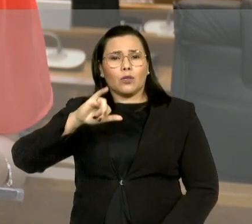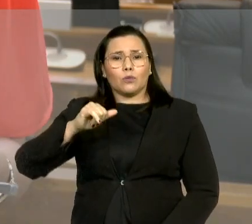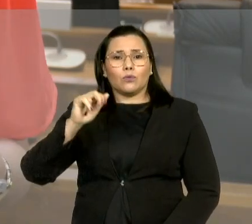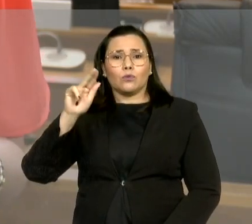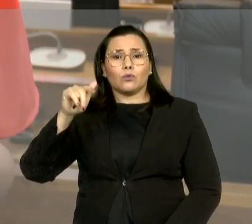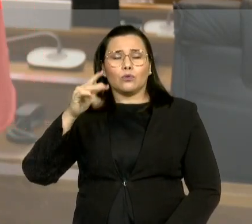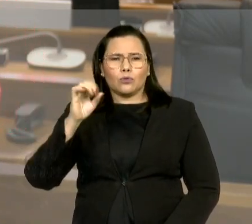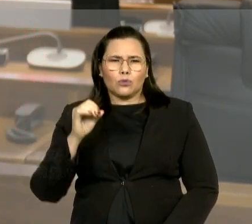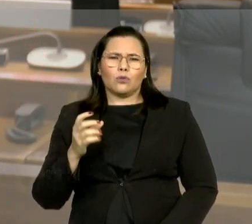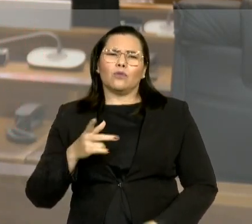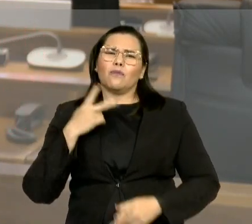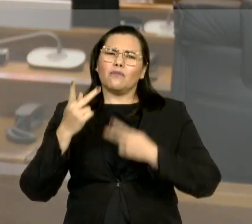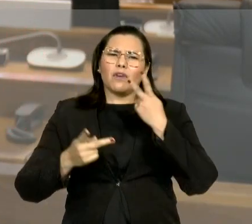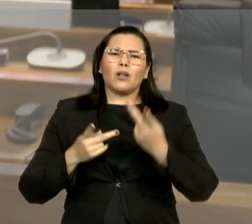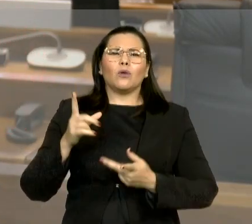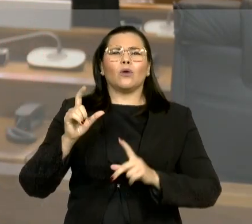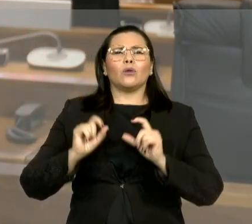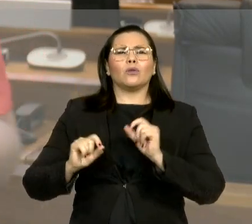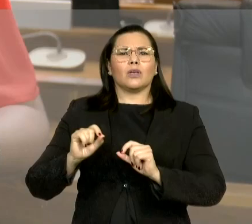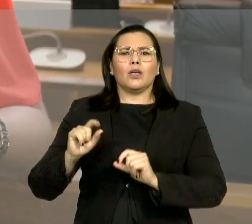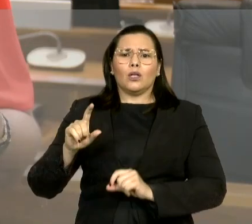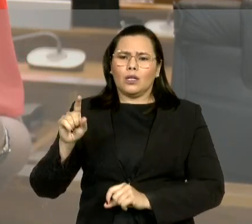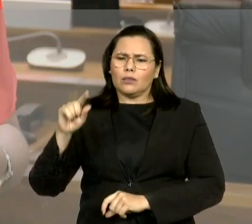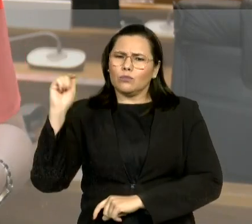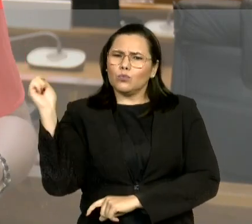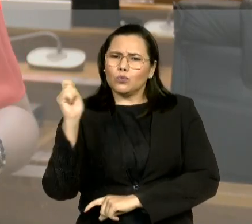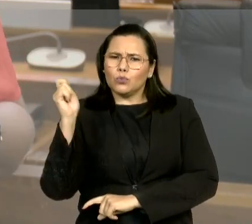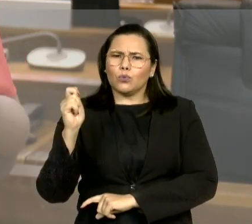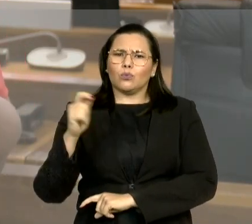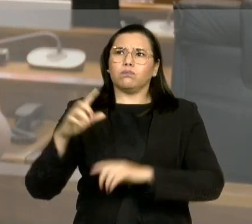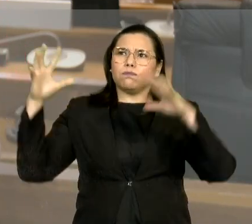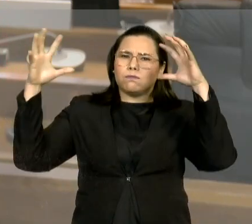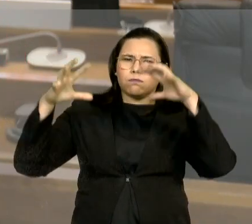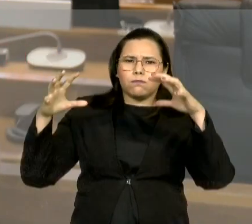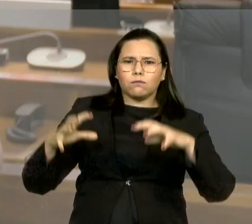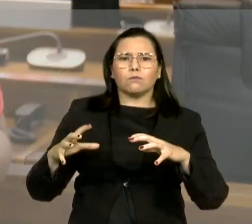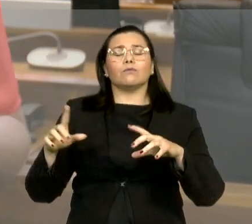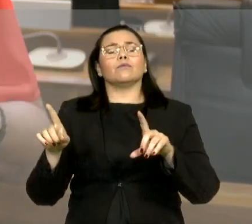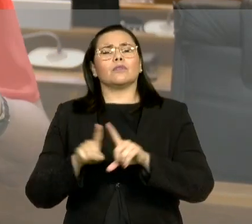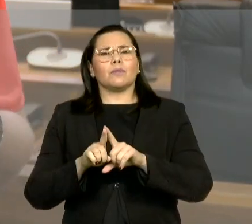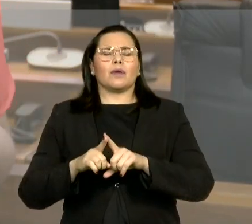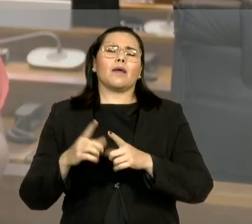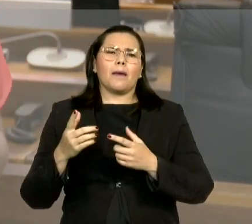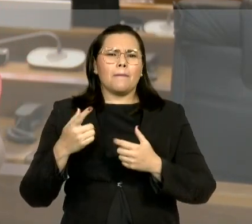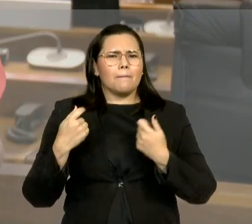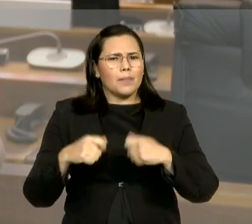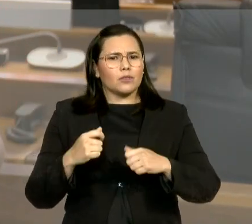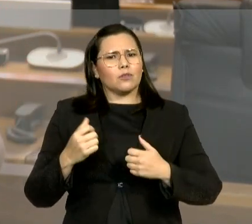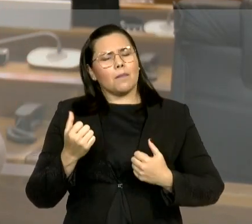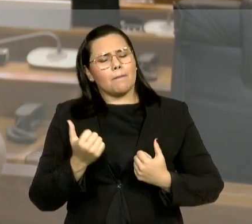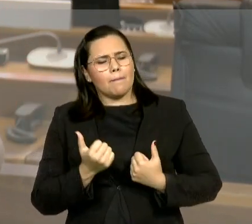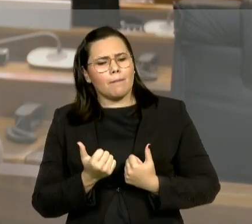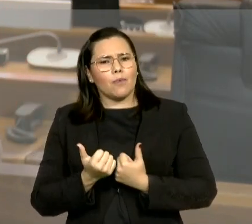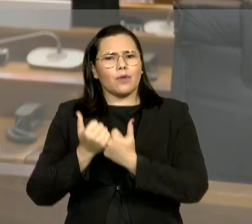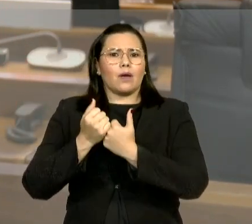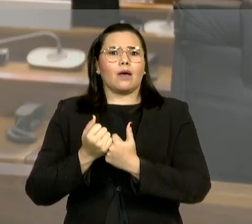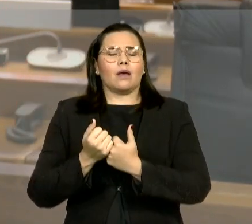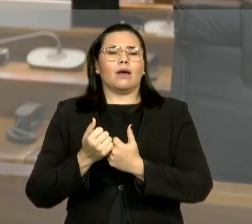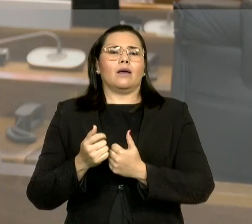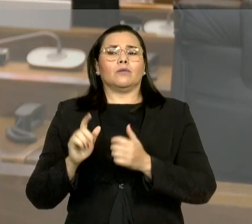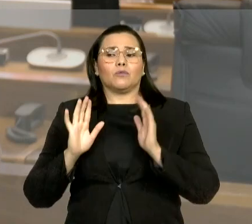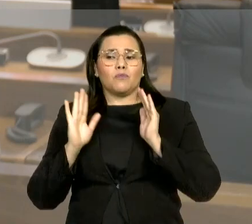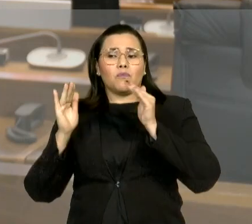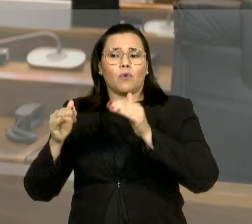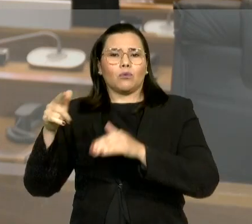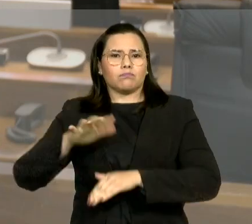desastres ambientais que acontecem na região sul do país e aí falou dessa questão da importância do apoio, da atenção voltada para essa questão. Na ordem